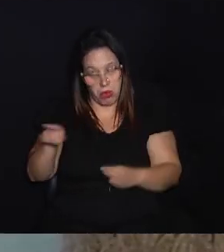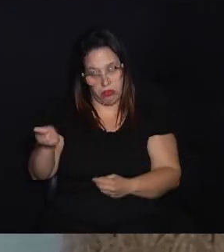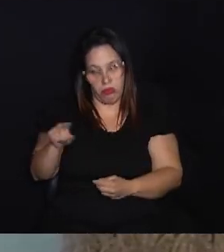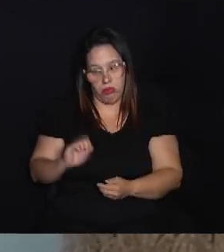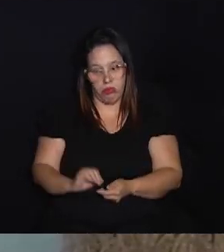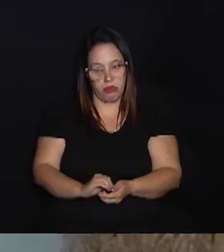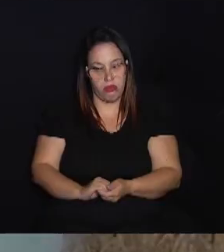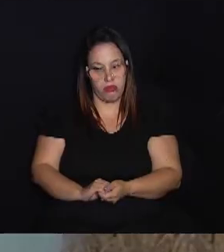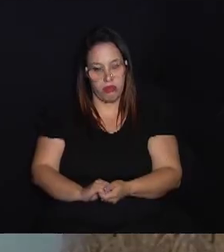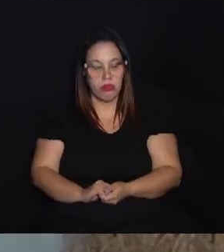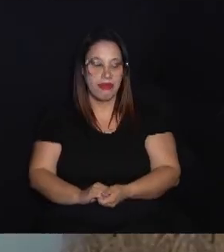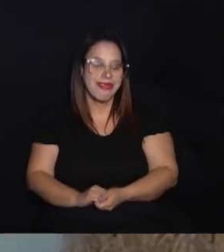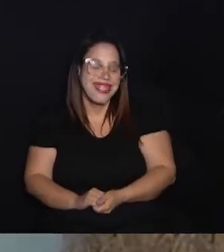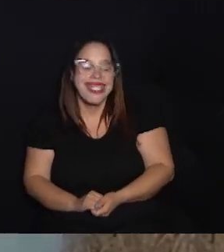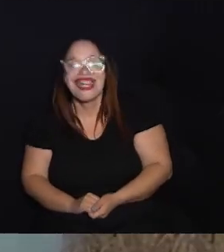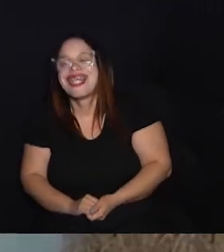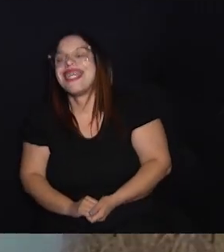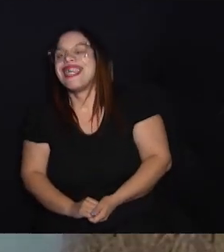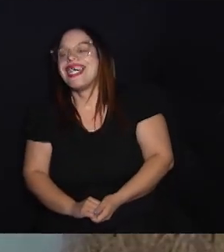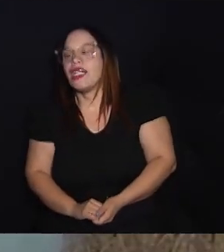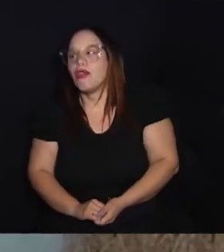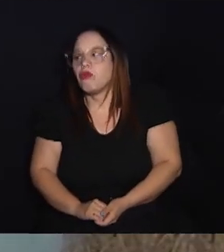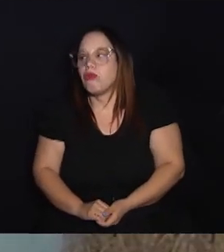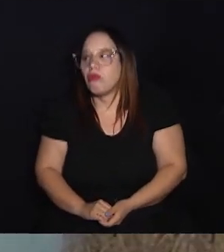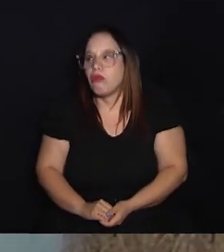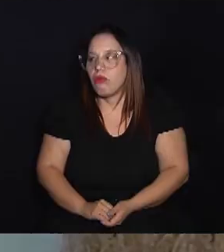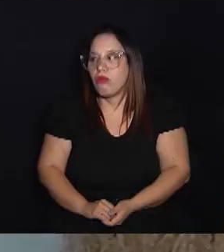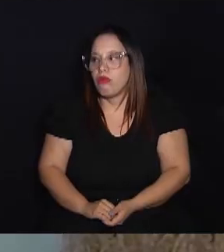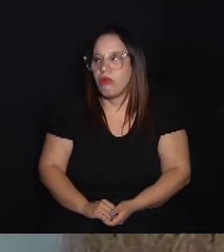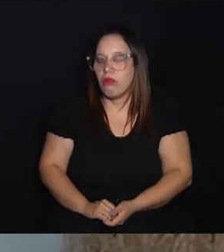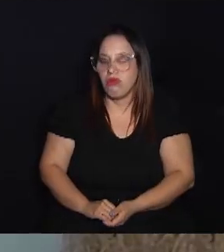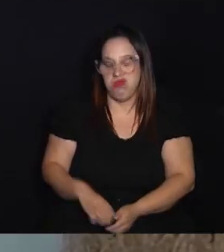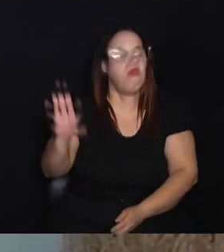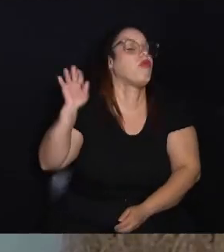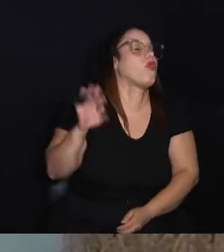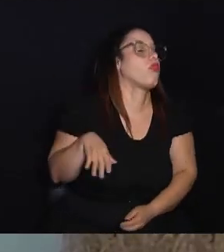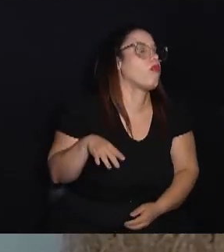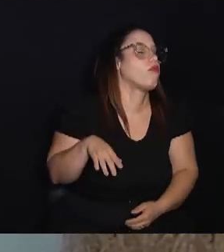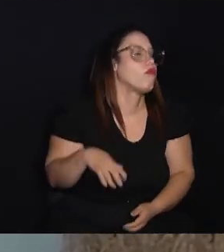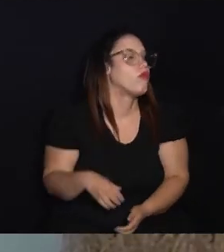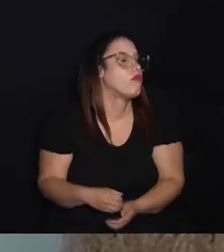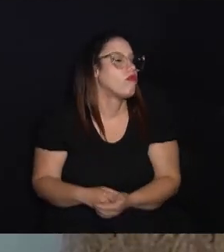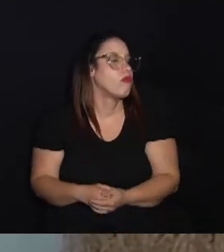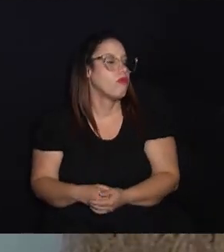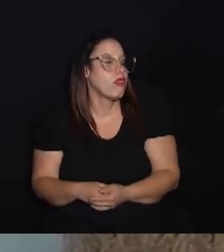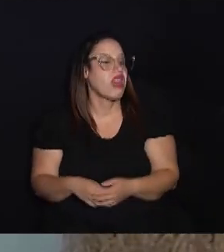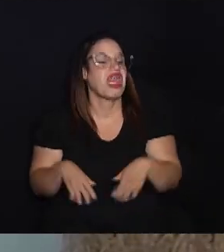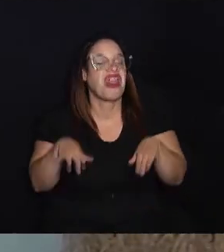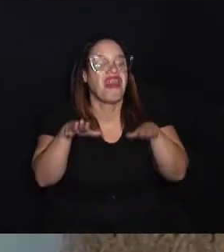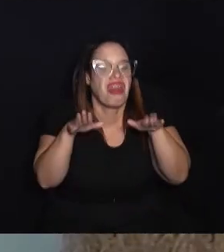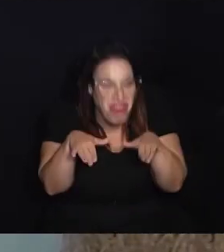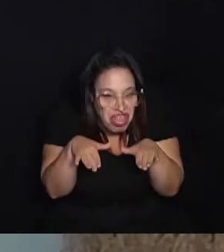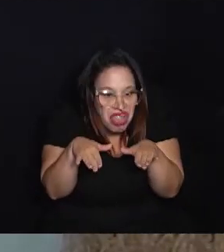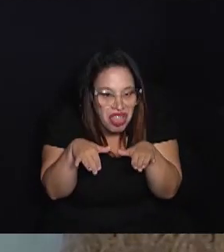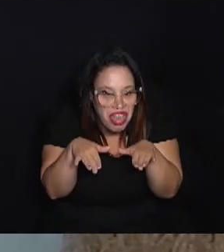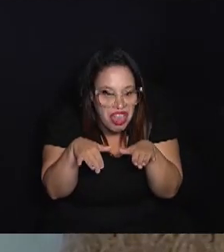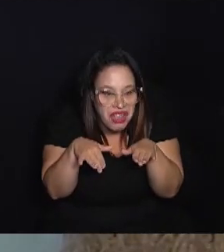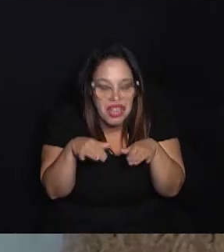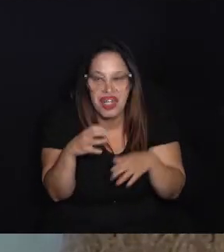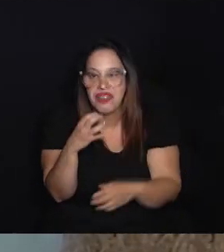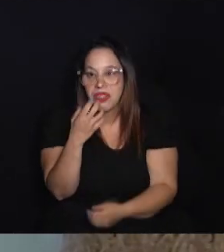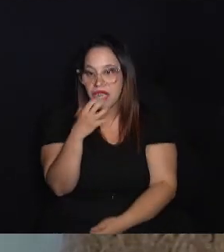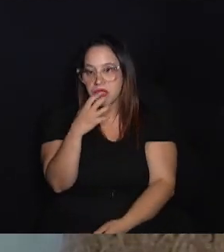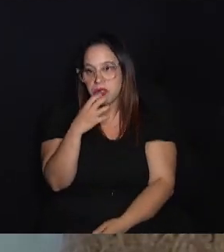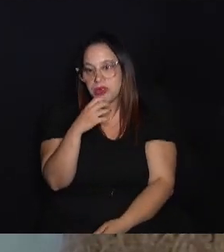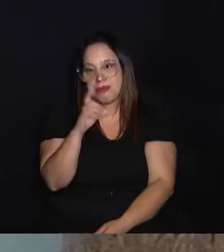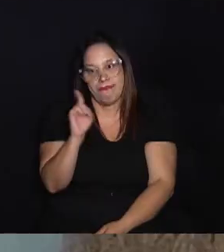ter os momentos onde ele quer o carinho, onde ele quer 100% da atenção, mas não é aquele animal que fica em cima, né? Igual mais um cachorro, né? O cachorro, ele é